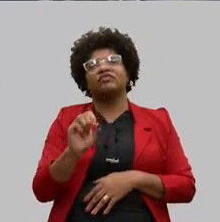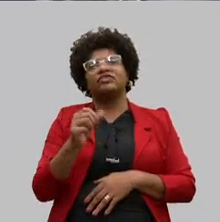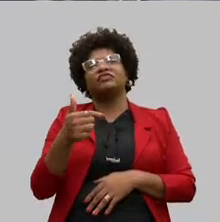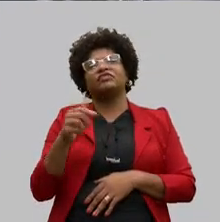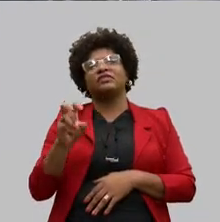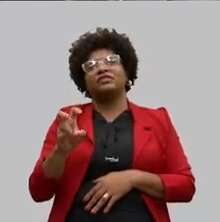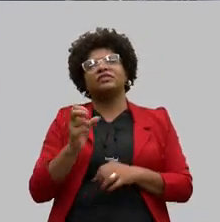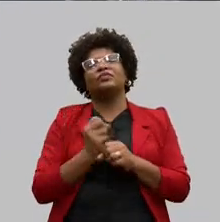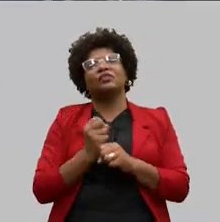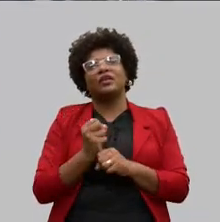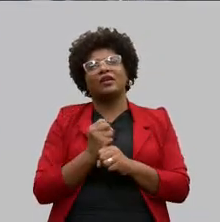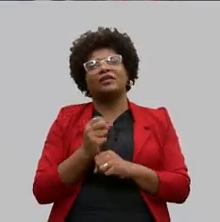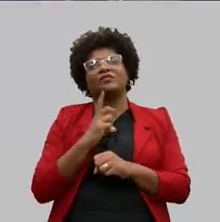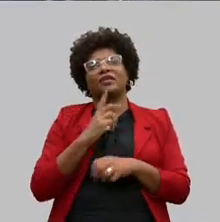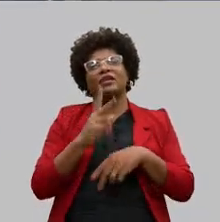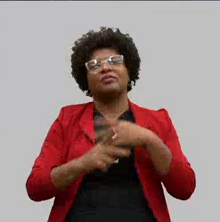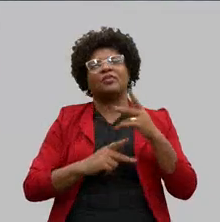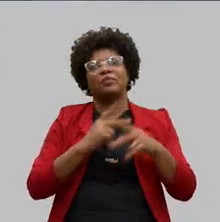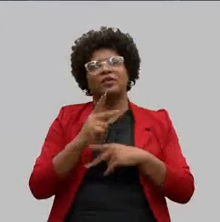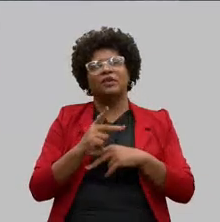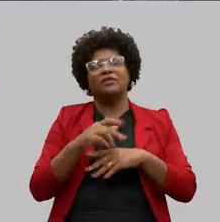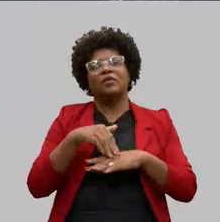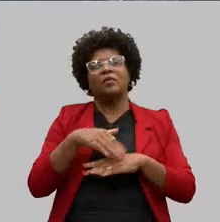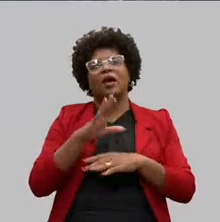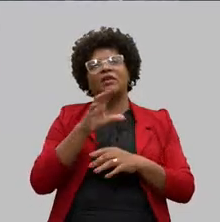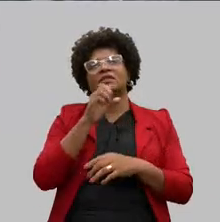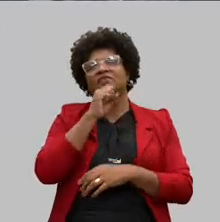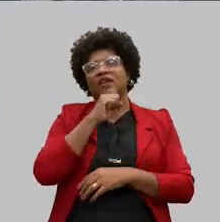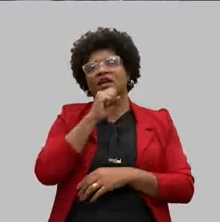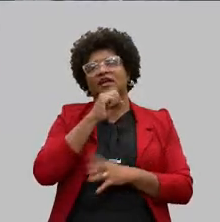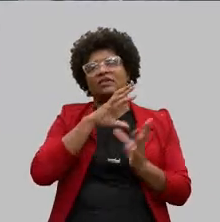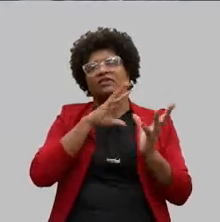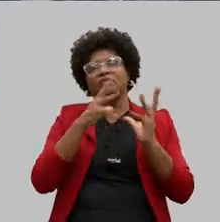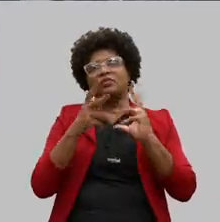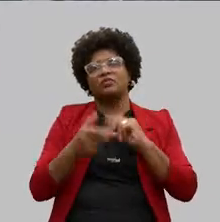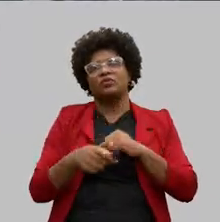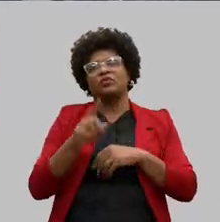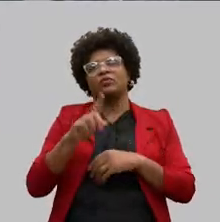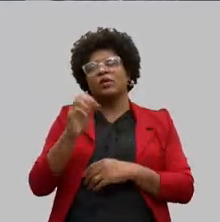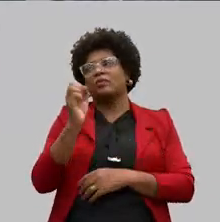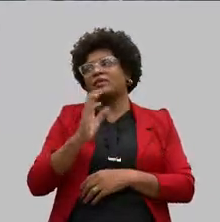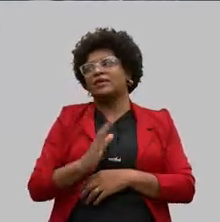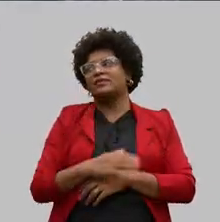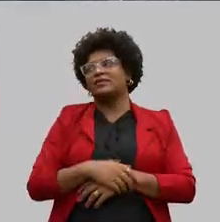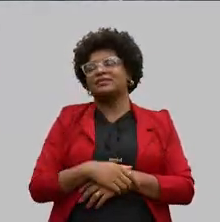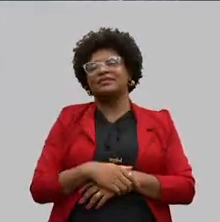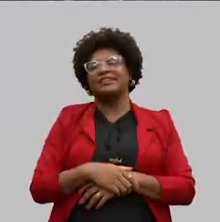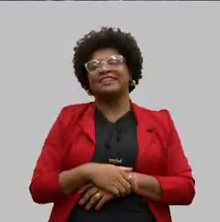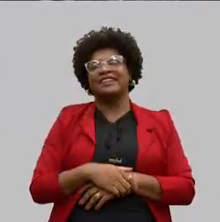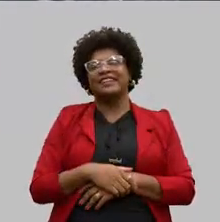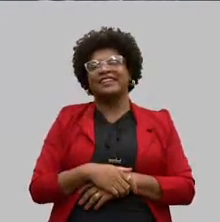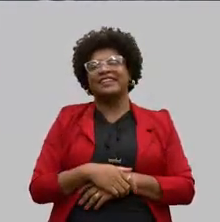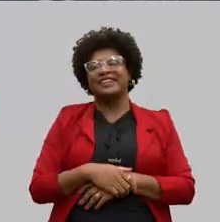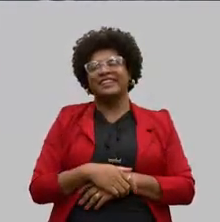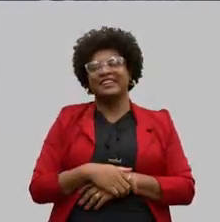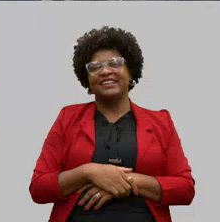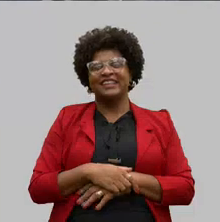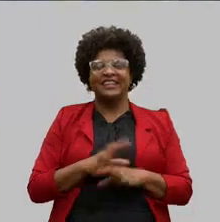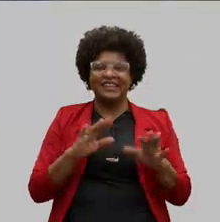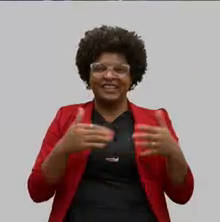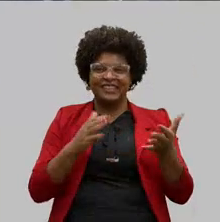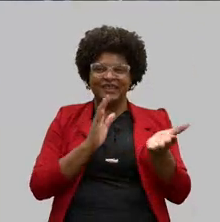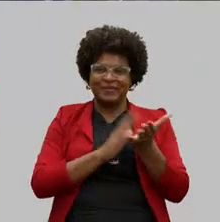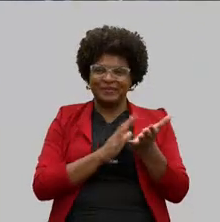das populações mais velhas do mundo Será o Brasil então Rodrigo quero aqui te parabenizar